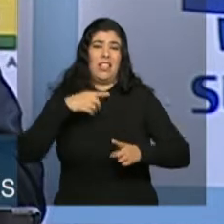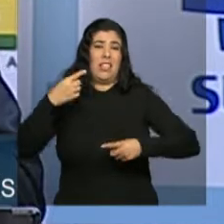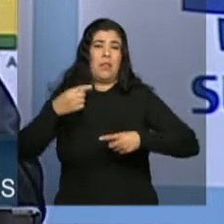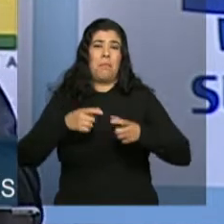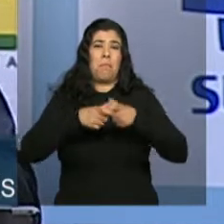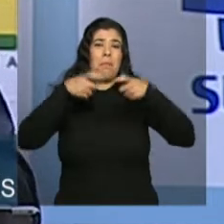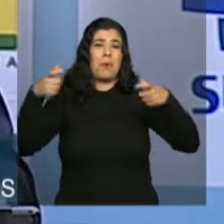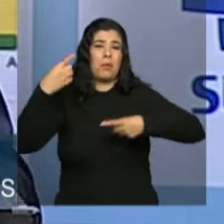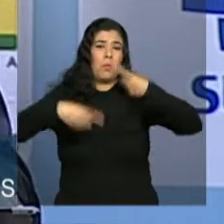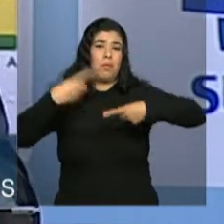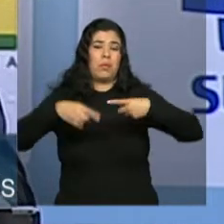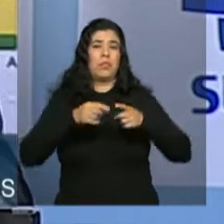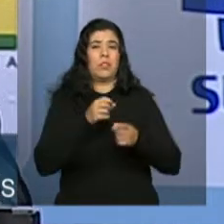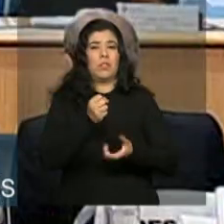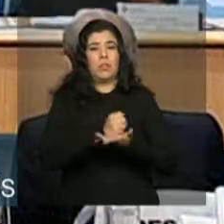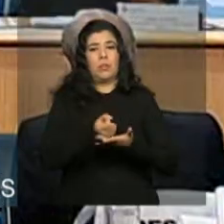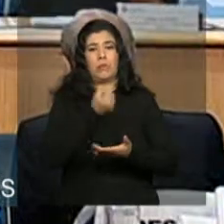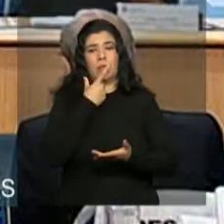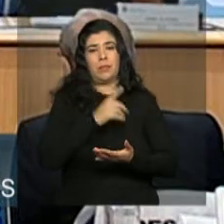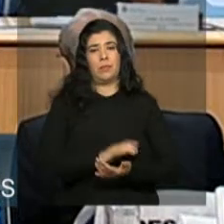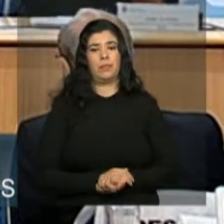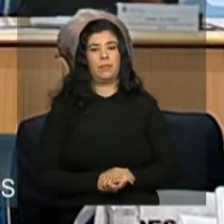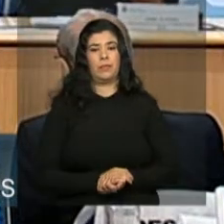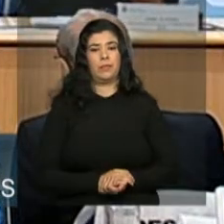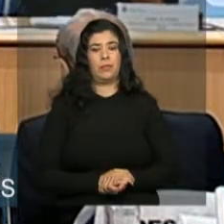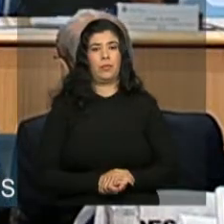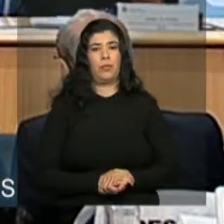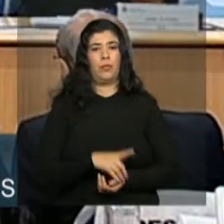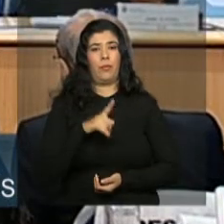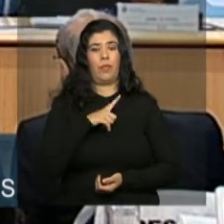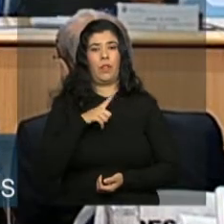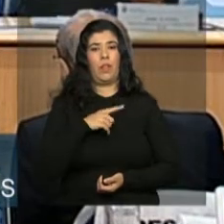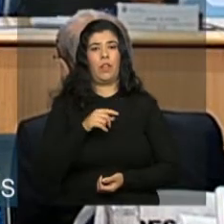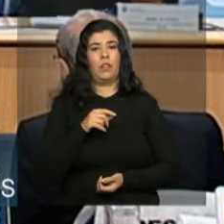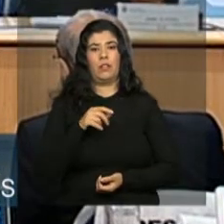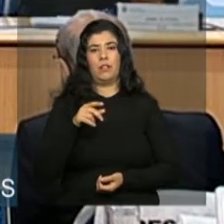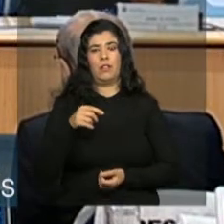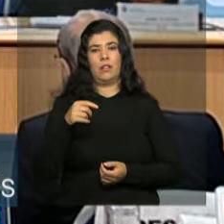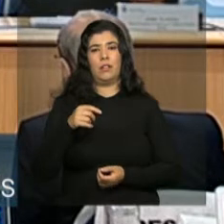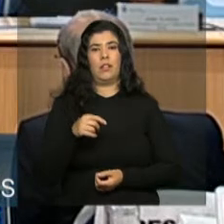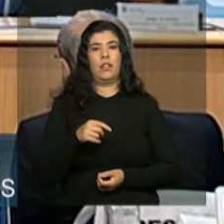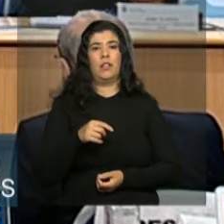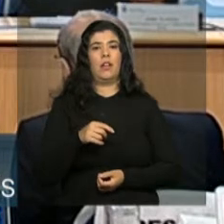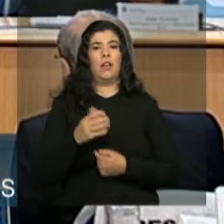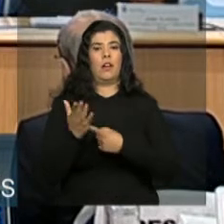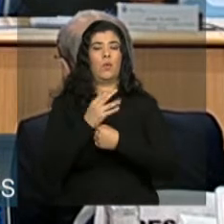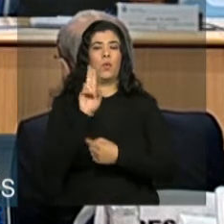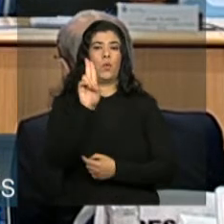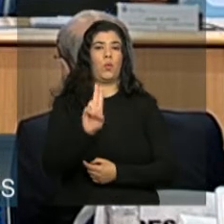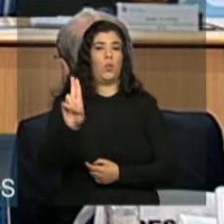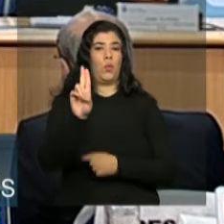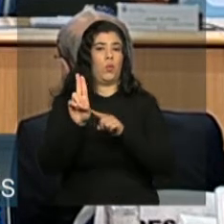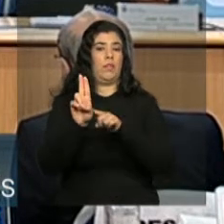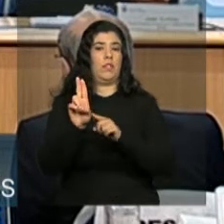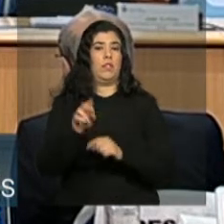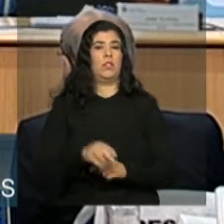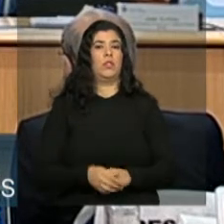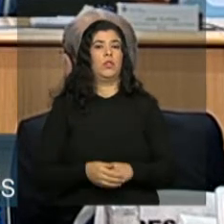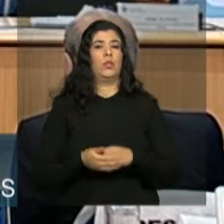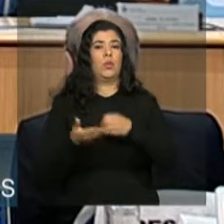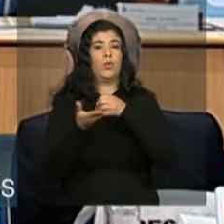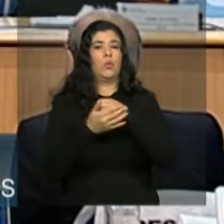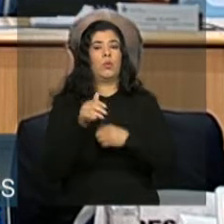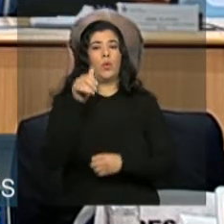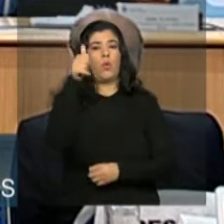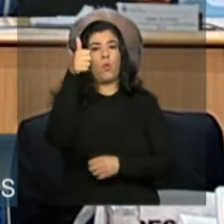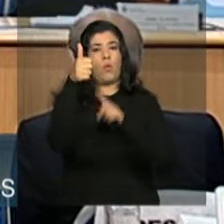competição muito grande chegou aqui a informação te dar dos Universitários na ajuda dos Universitários no nível 1 nós